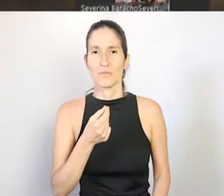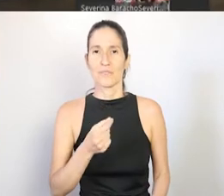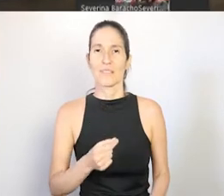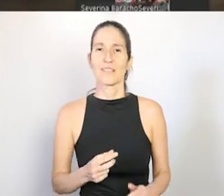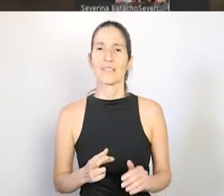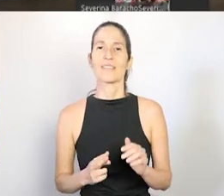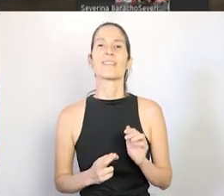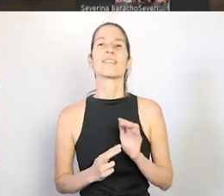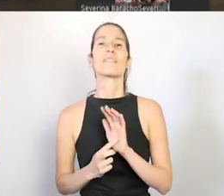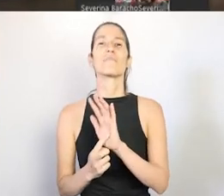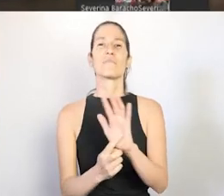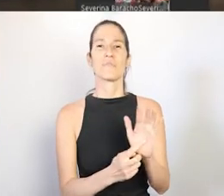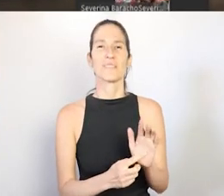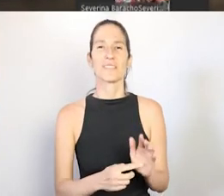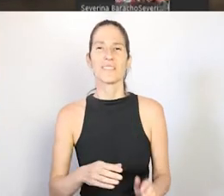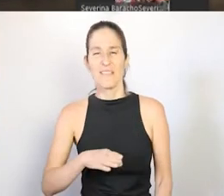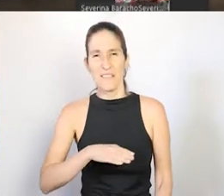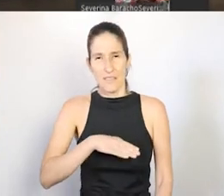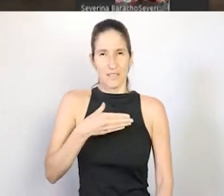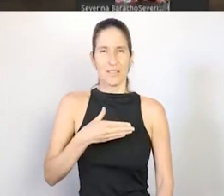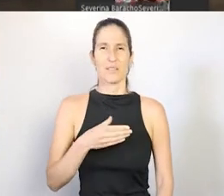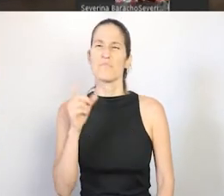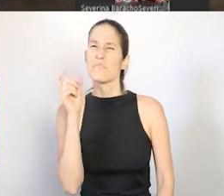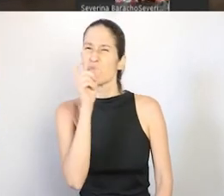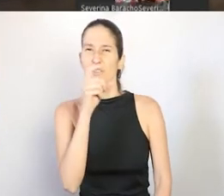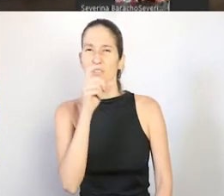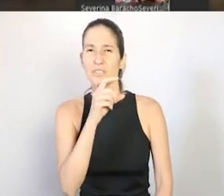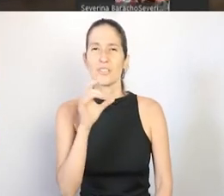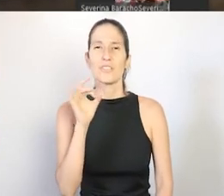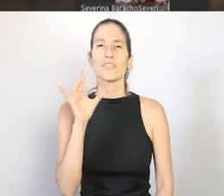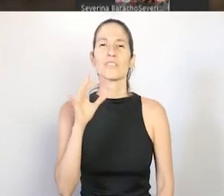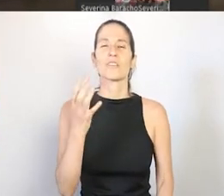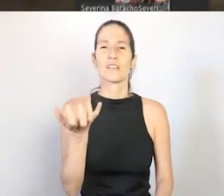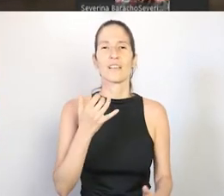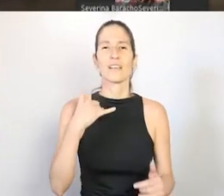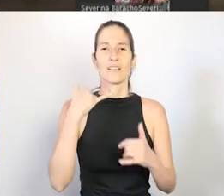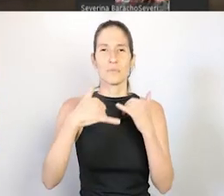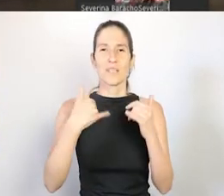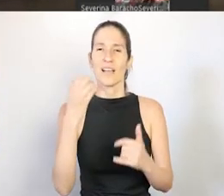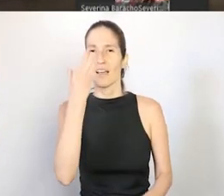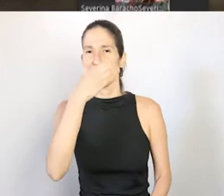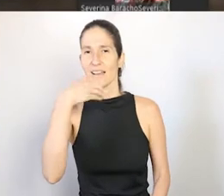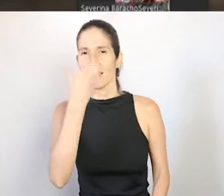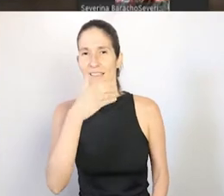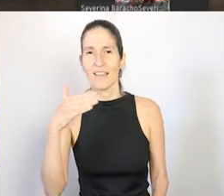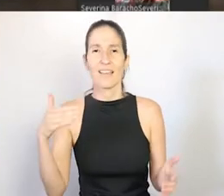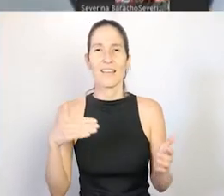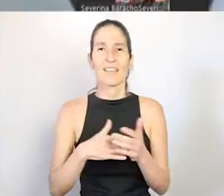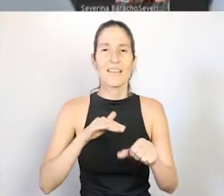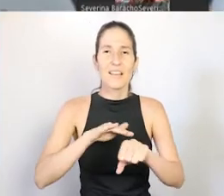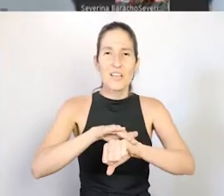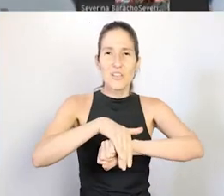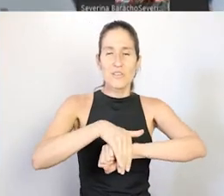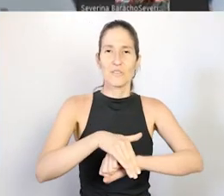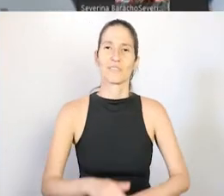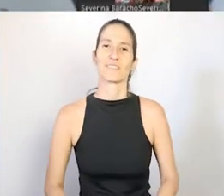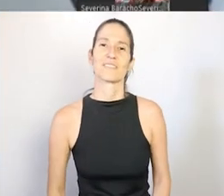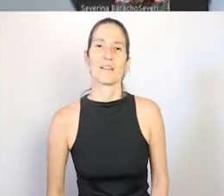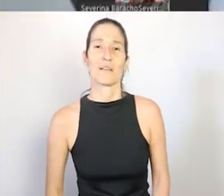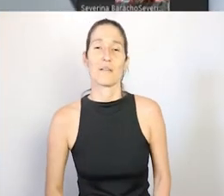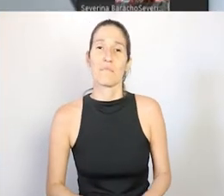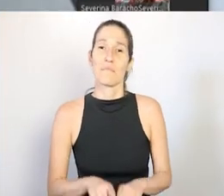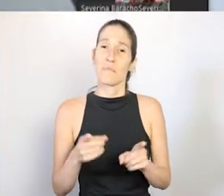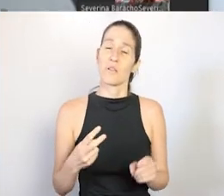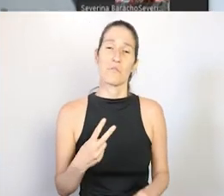representa um pouco de valentia, mas não é valentia. Só sou o dono de casa, quem quer o brinquedo com respeito até de manhã. Vocês não podem